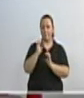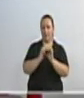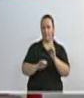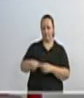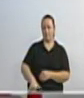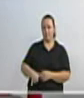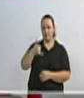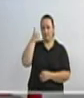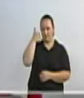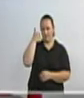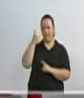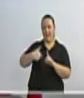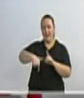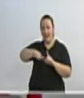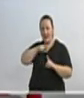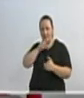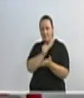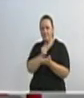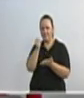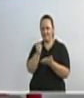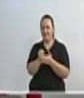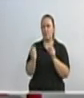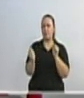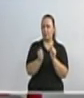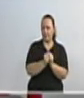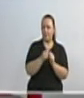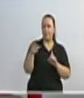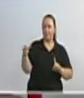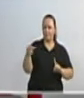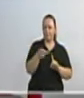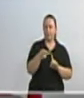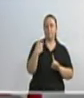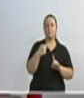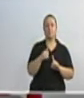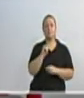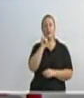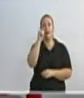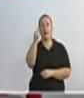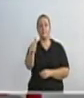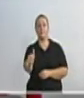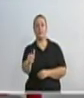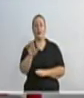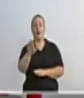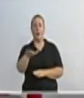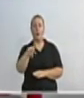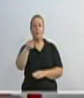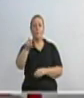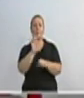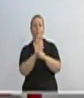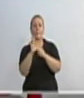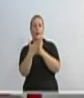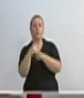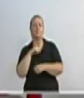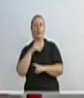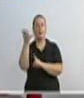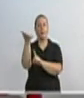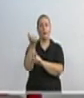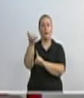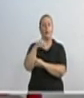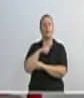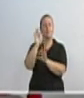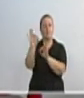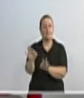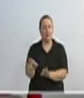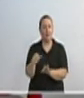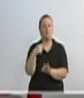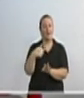sinal, antes de contratar o serviço com o consumidor, ela informe de que existe ou não área naquela sua área, na sua área onde ele reside, na sua área onde